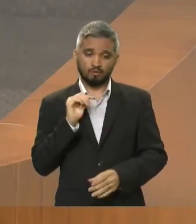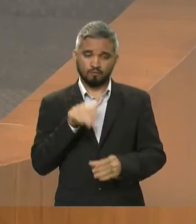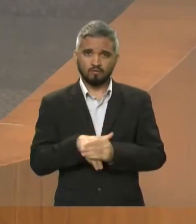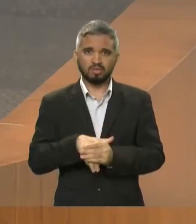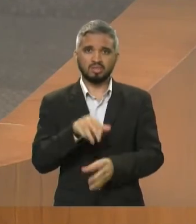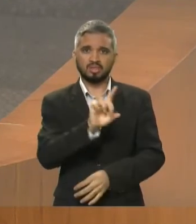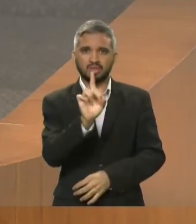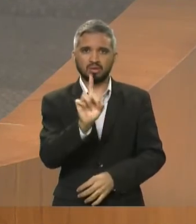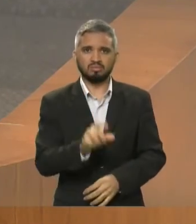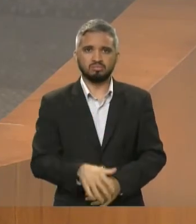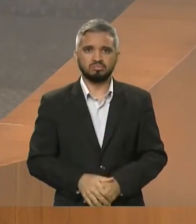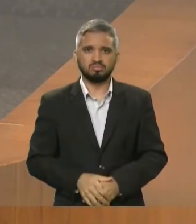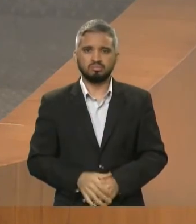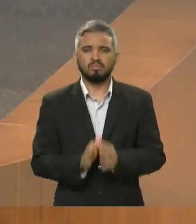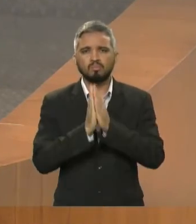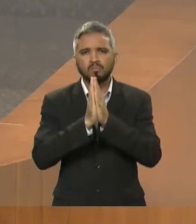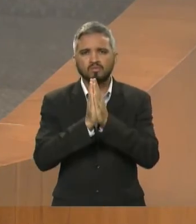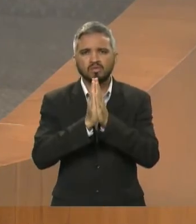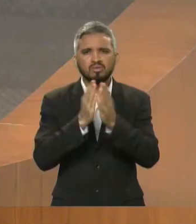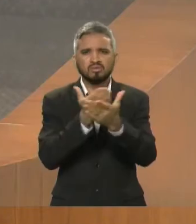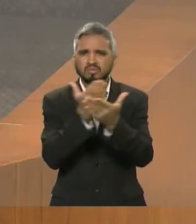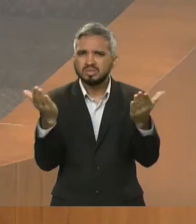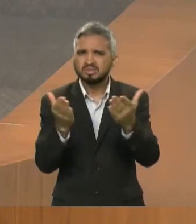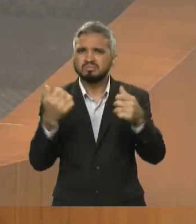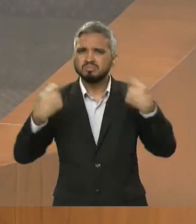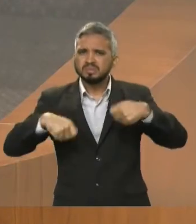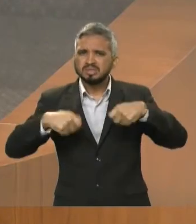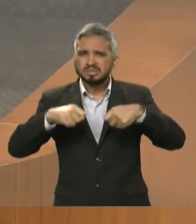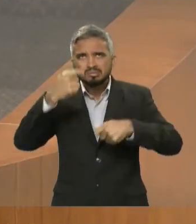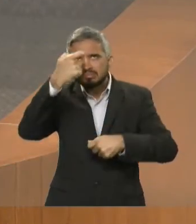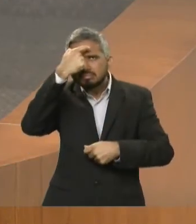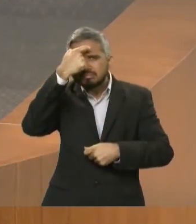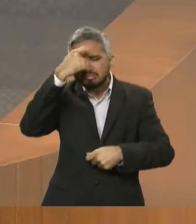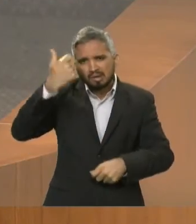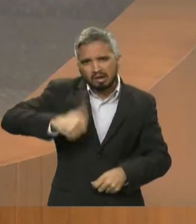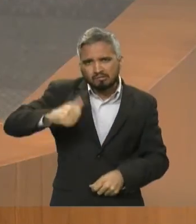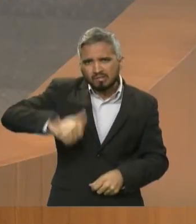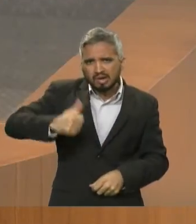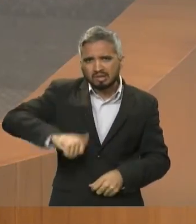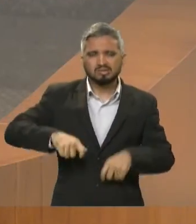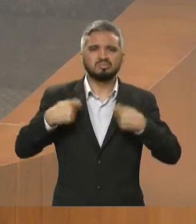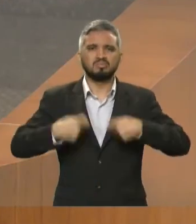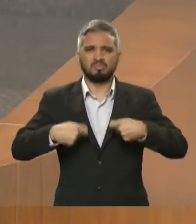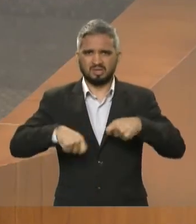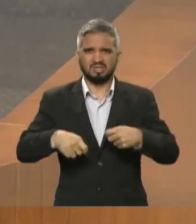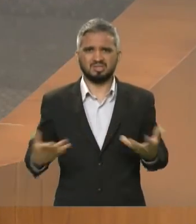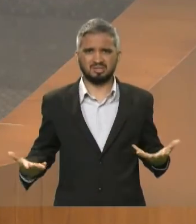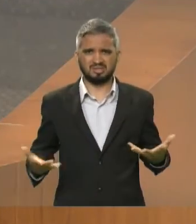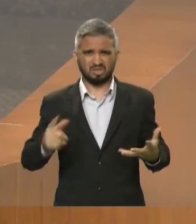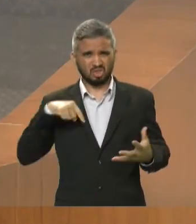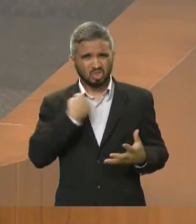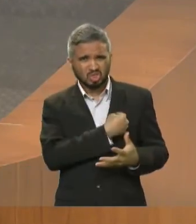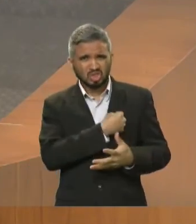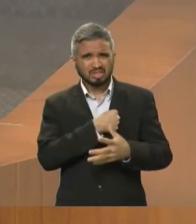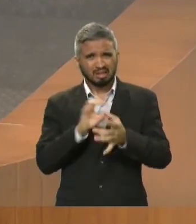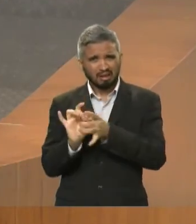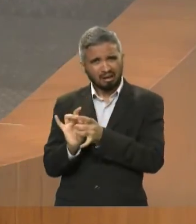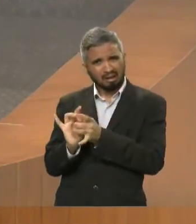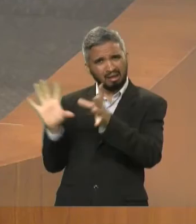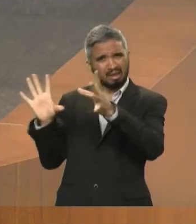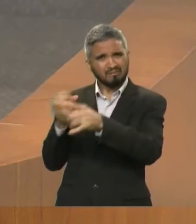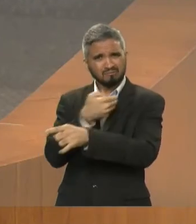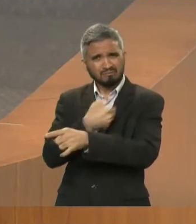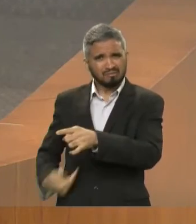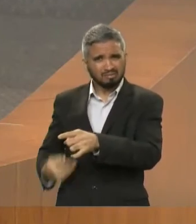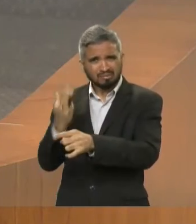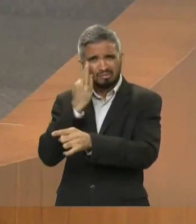peço aos deputados que analisem. Dá um cheque em branco para Flávio Dino viajar a hora que quiser, para fazer o que quiser. Flávio